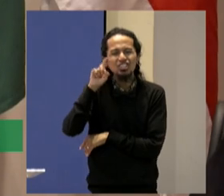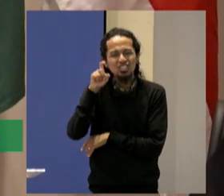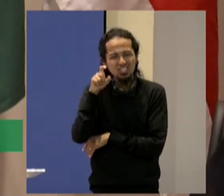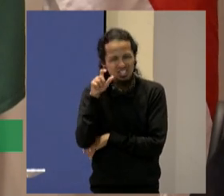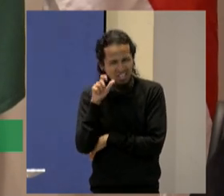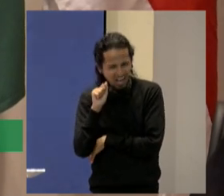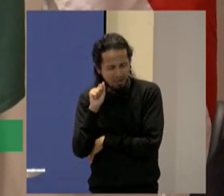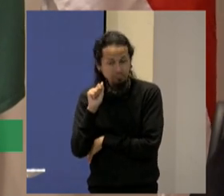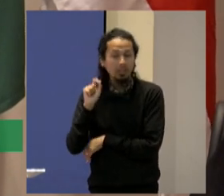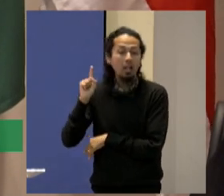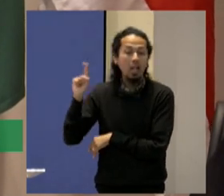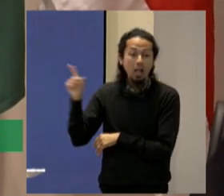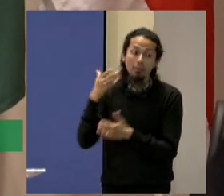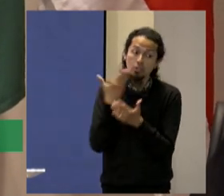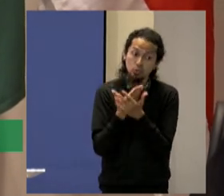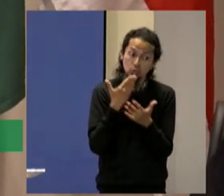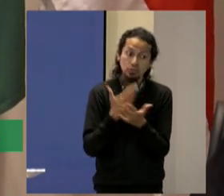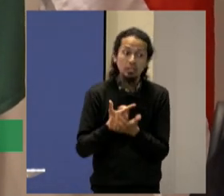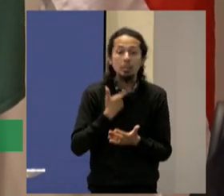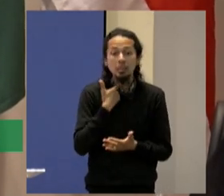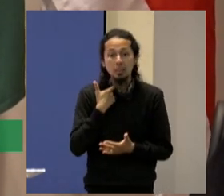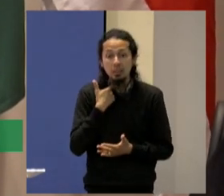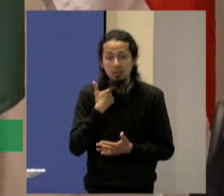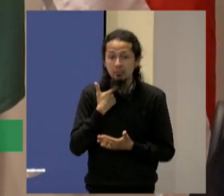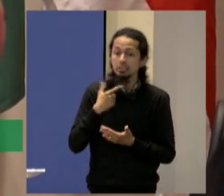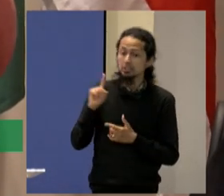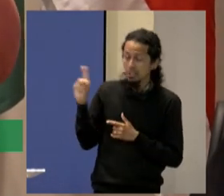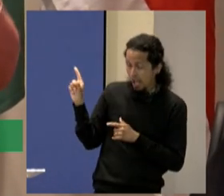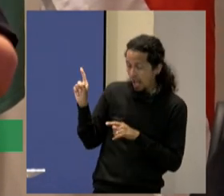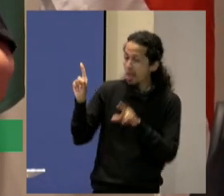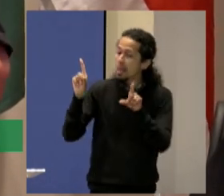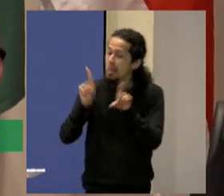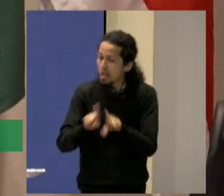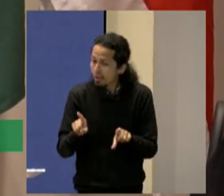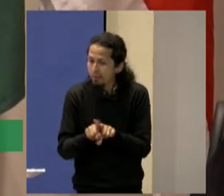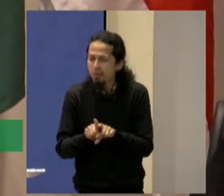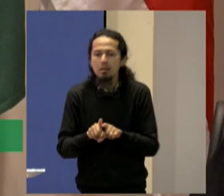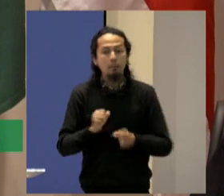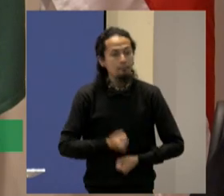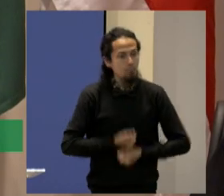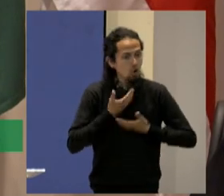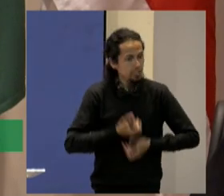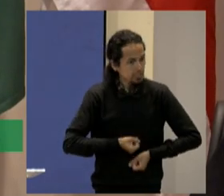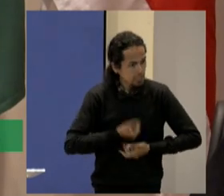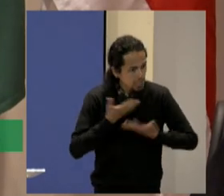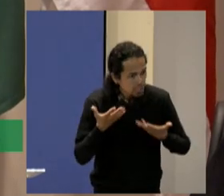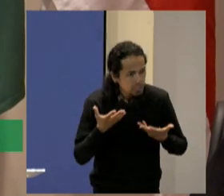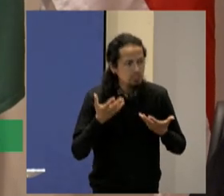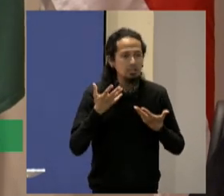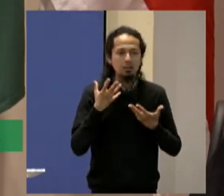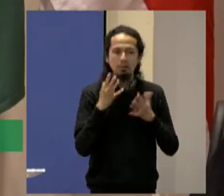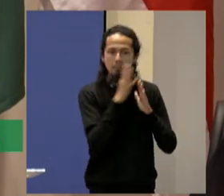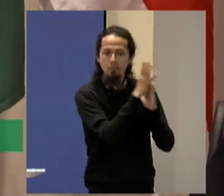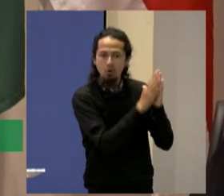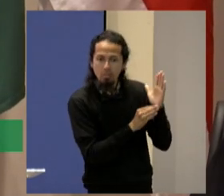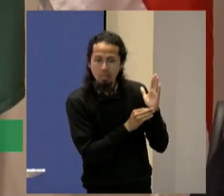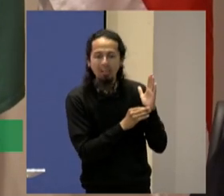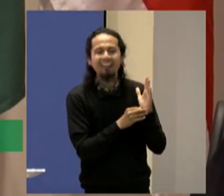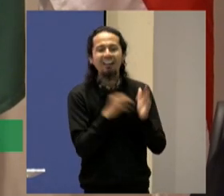a sua trajetória na universidade. Ela é poetisa, ela é modelo, né? Ela trabalha com slam.